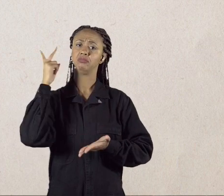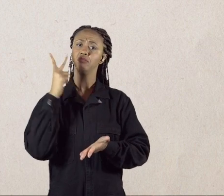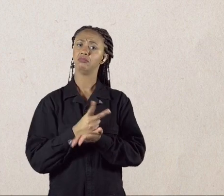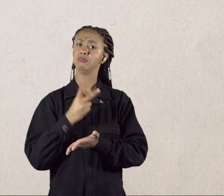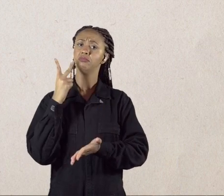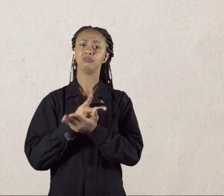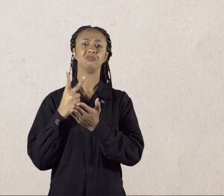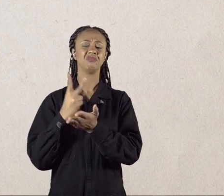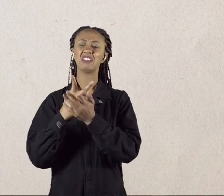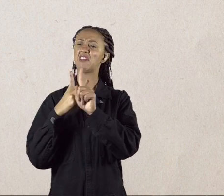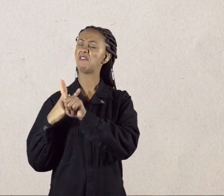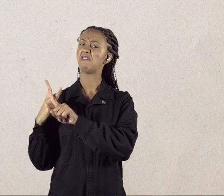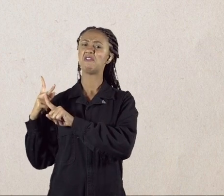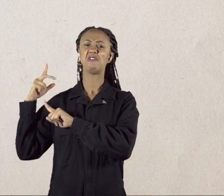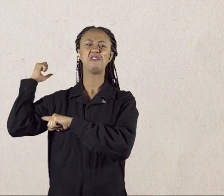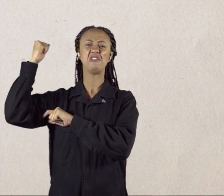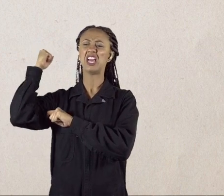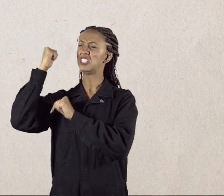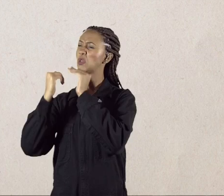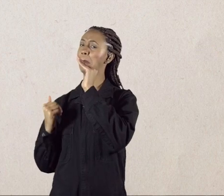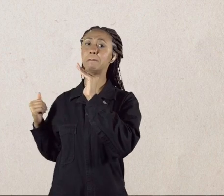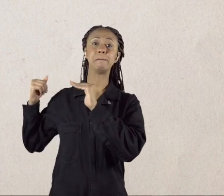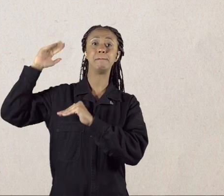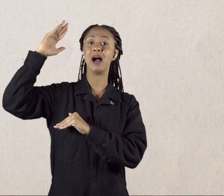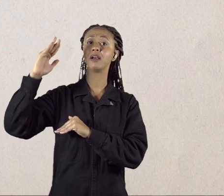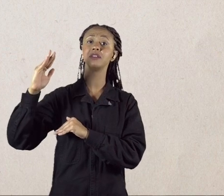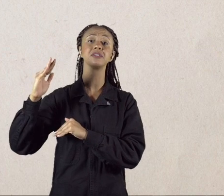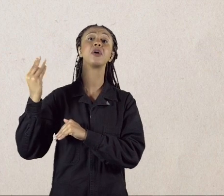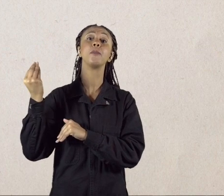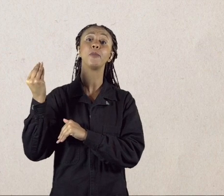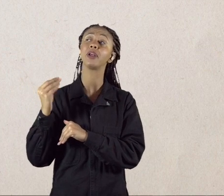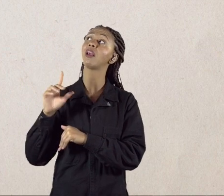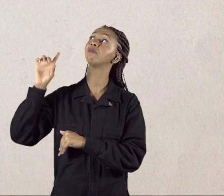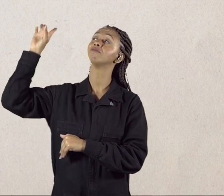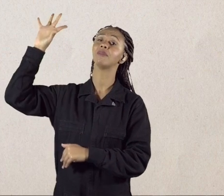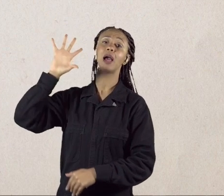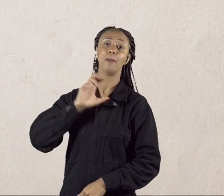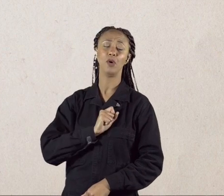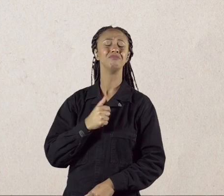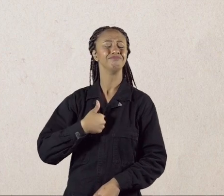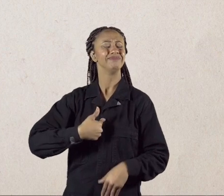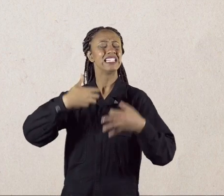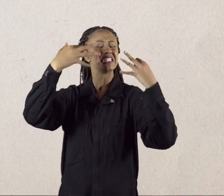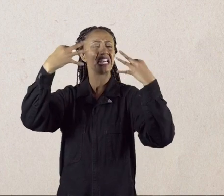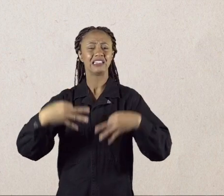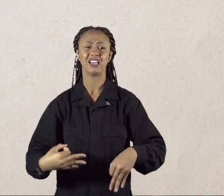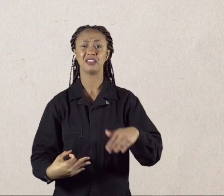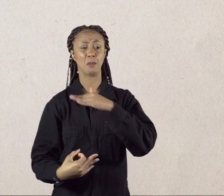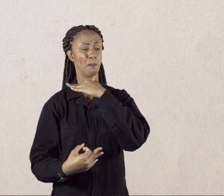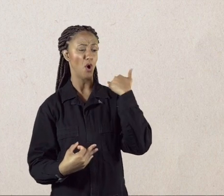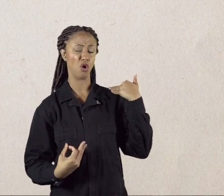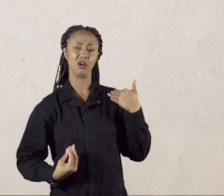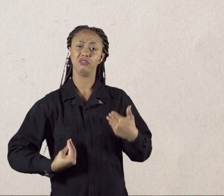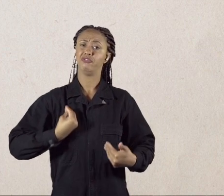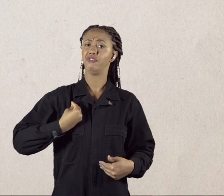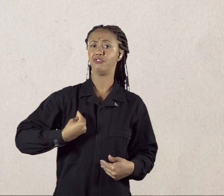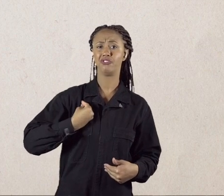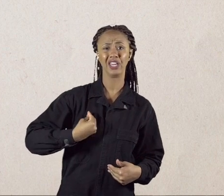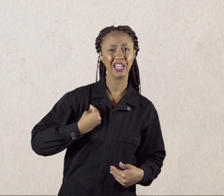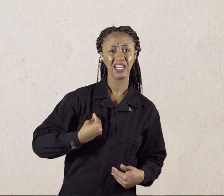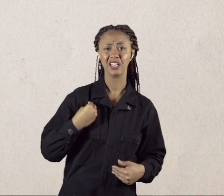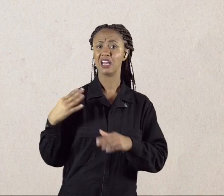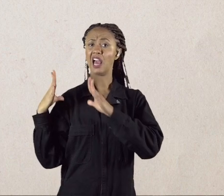mais do que vencedores por meio daquele que nos amou porque eu estou bem certo de que nem a morte Nem a Vida